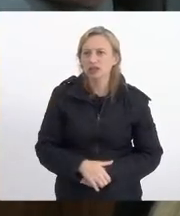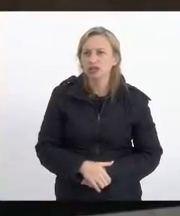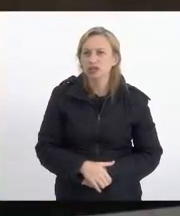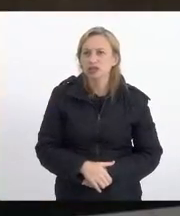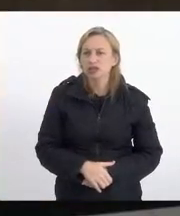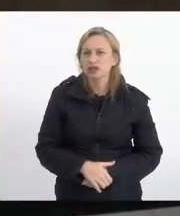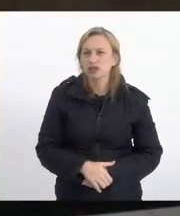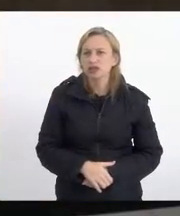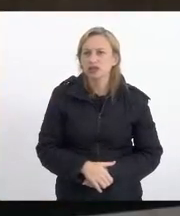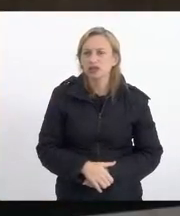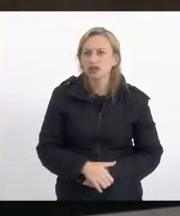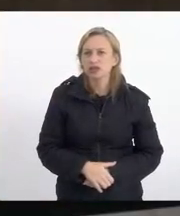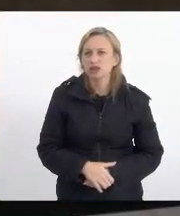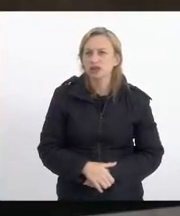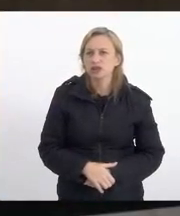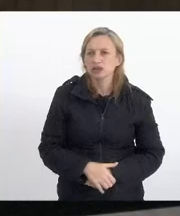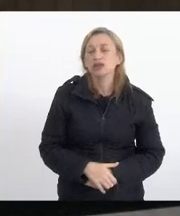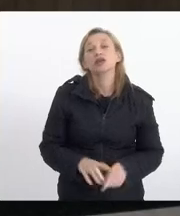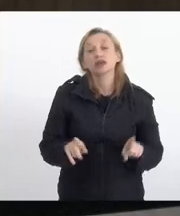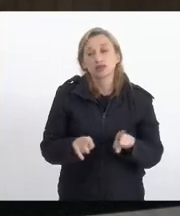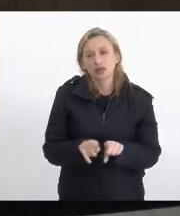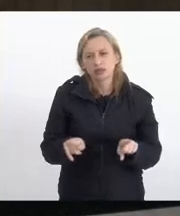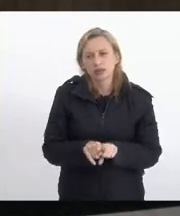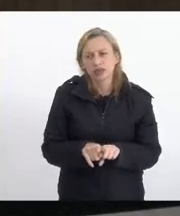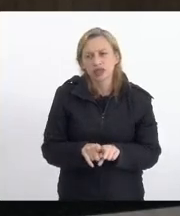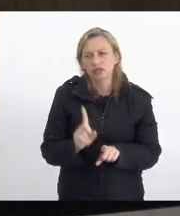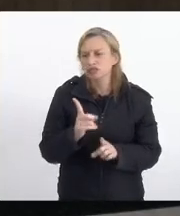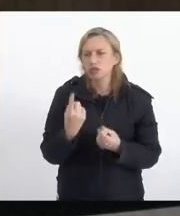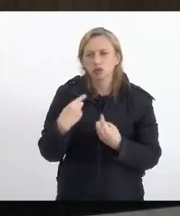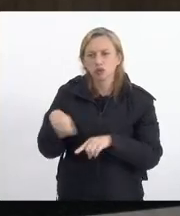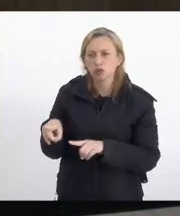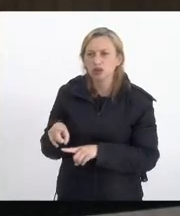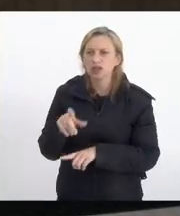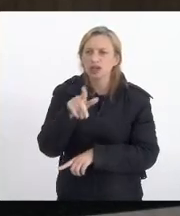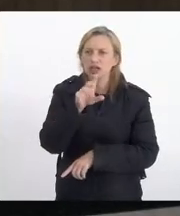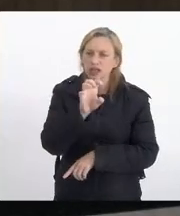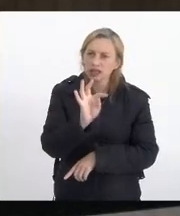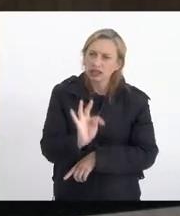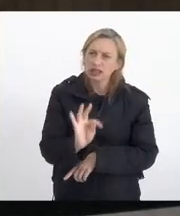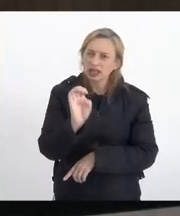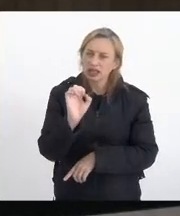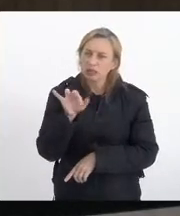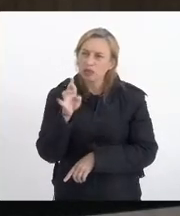2015. E foi, né, também, não sou contra os temporários, até